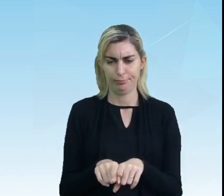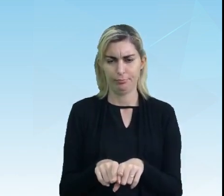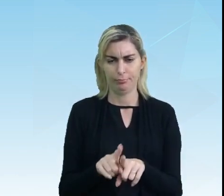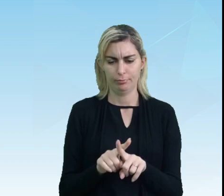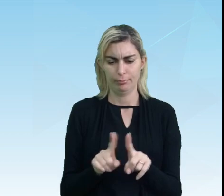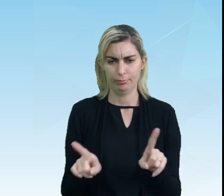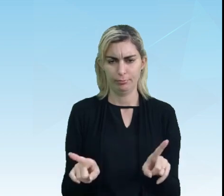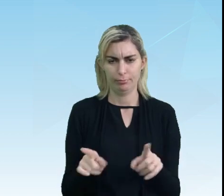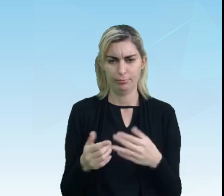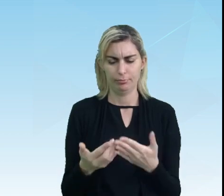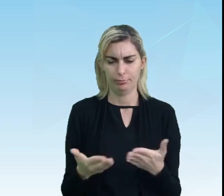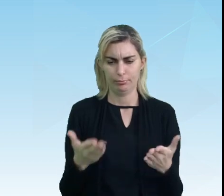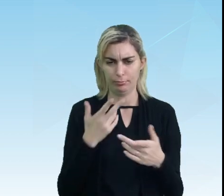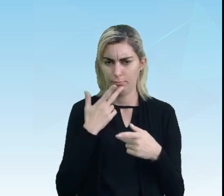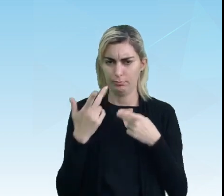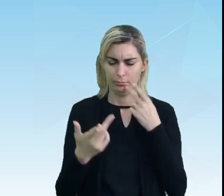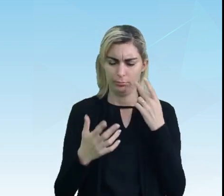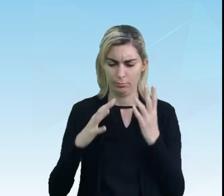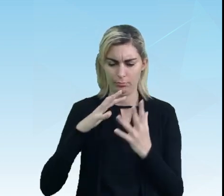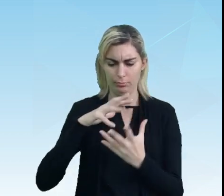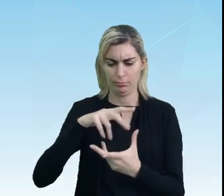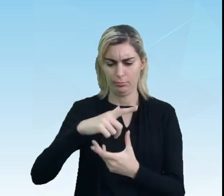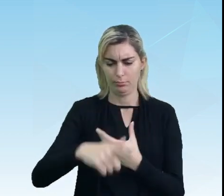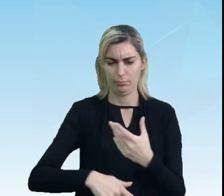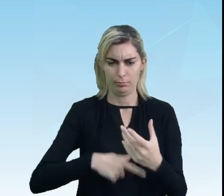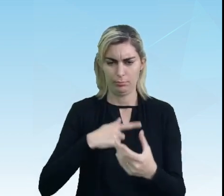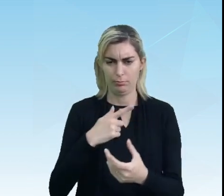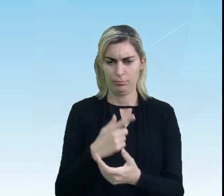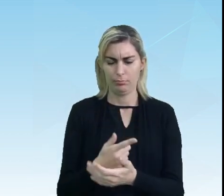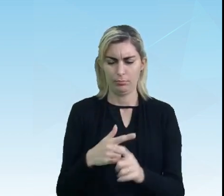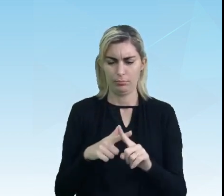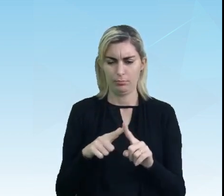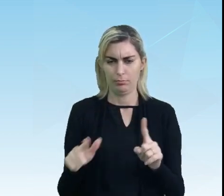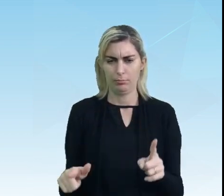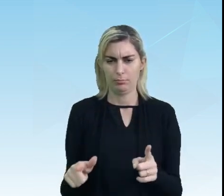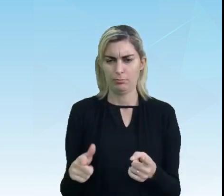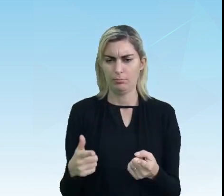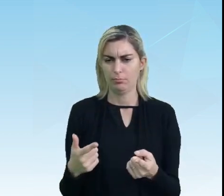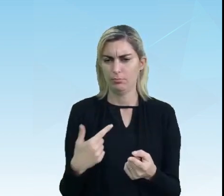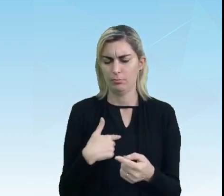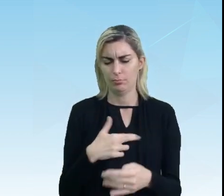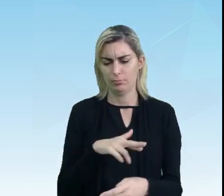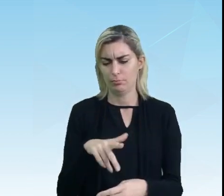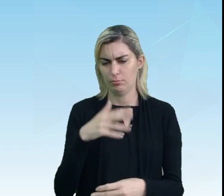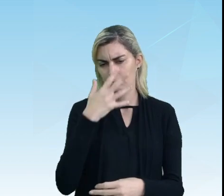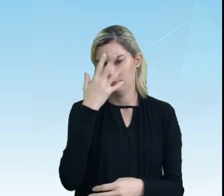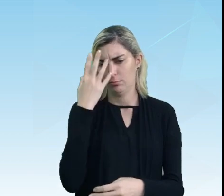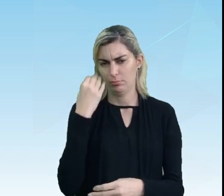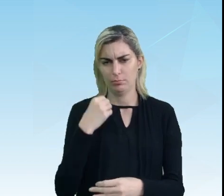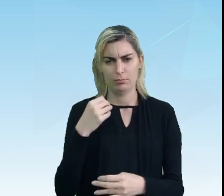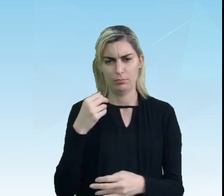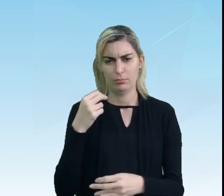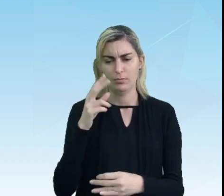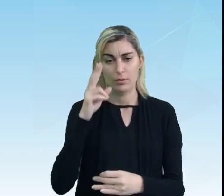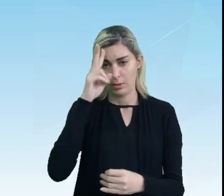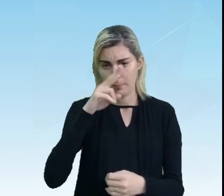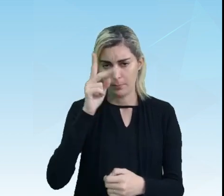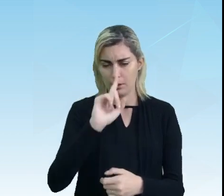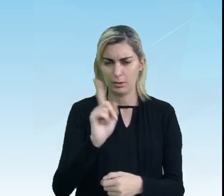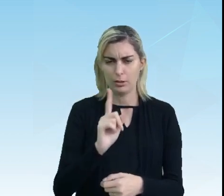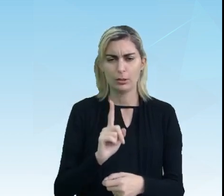Mas vamos lá. Falou de globalização e meio ambiente. Mas, prof, eu não estou lembrada, não. O que seria